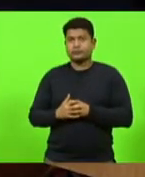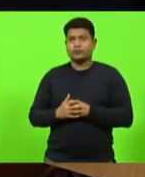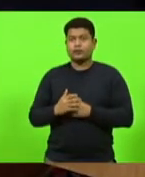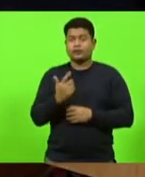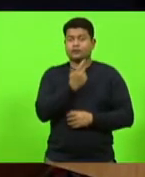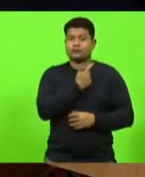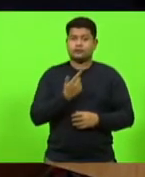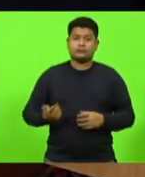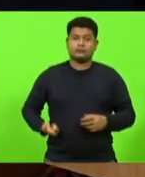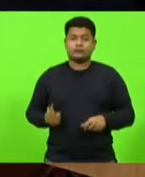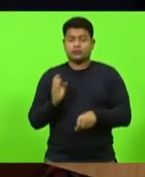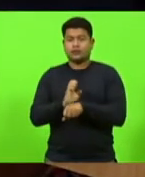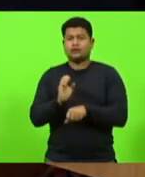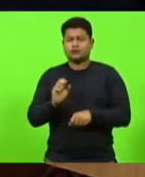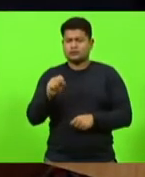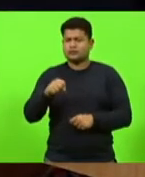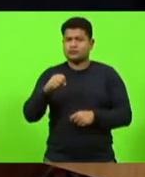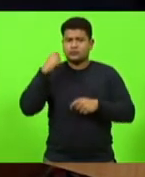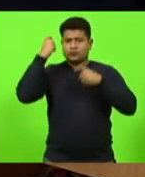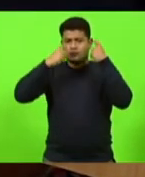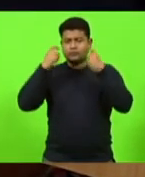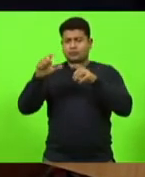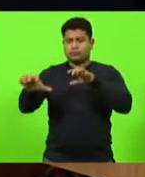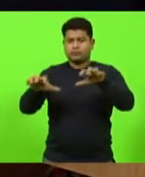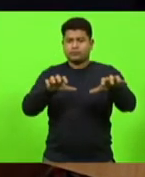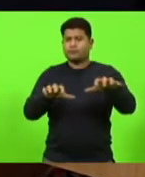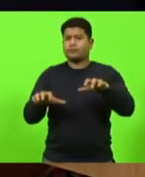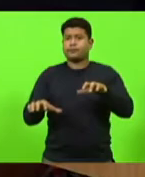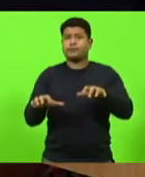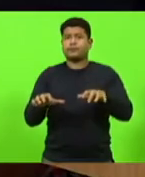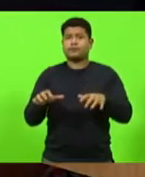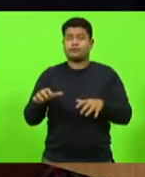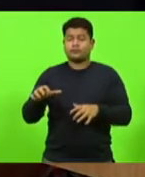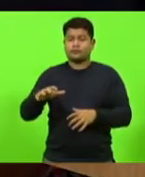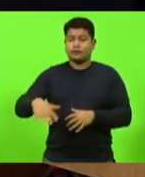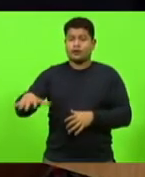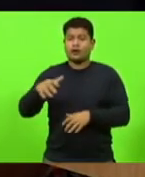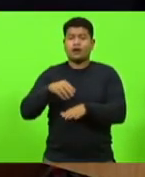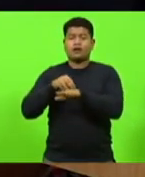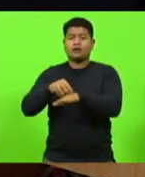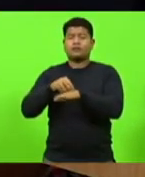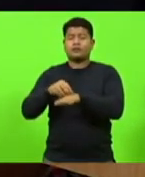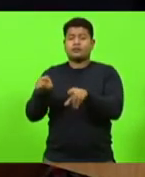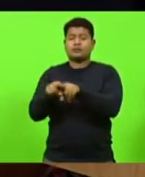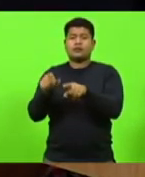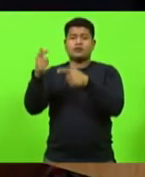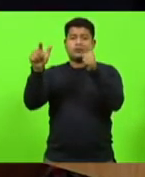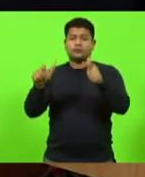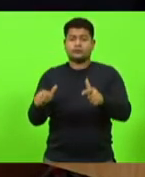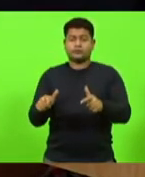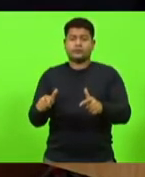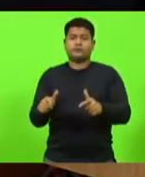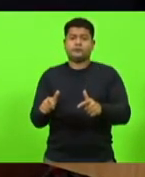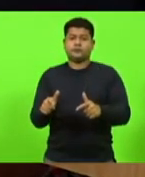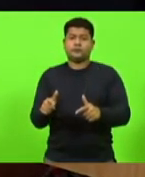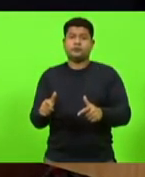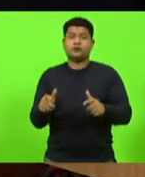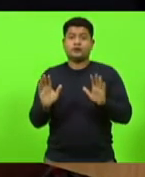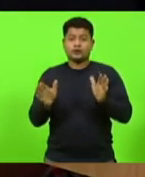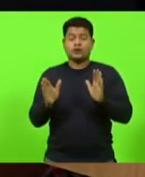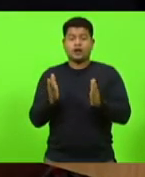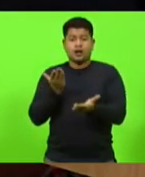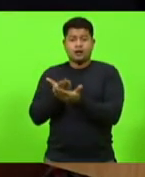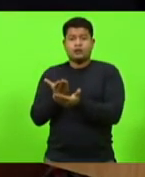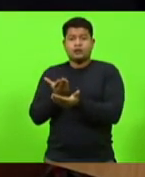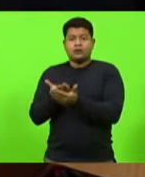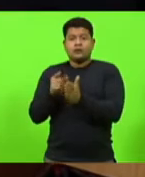Estado está, sim, preocupado com alguns setores, entre eles o de transporte e outros. Para isso, está sendo estudado um